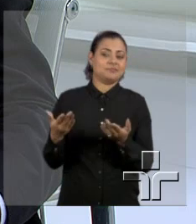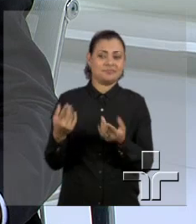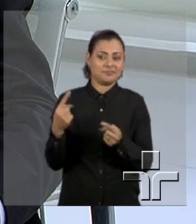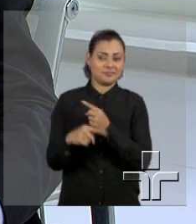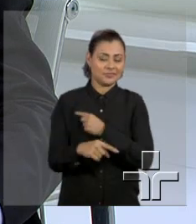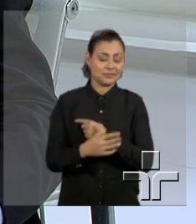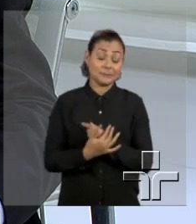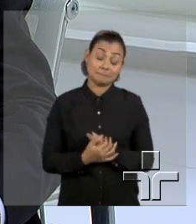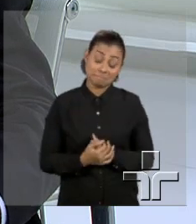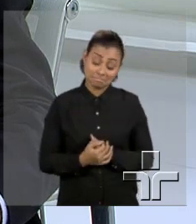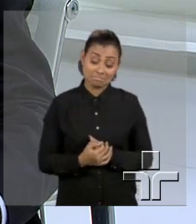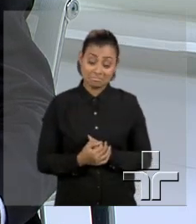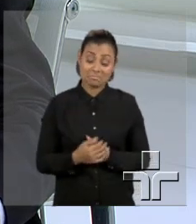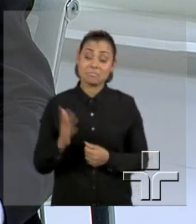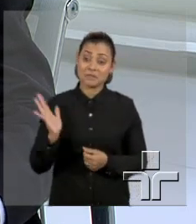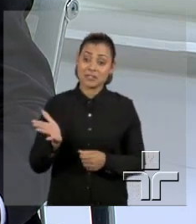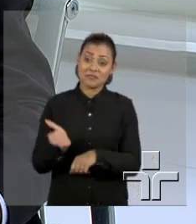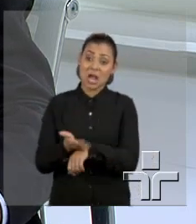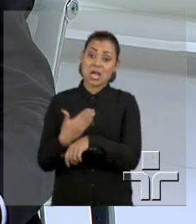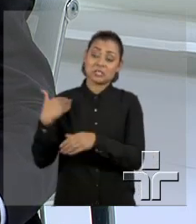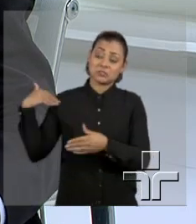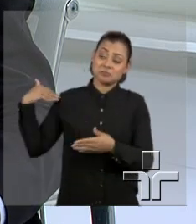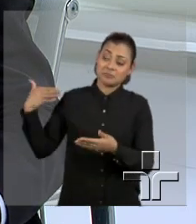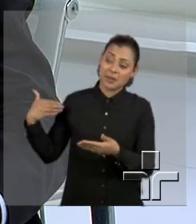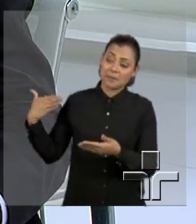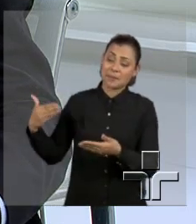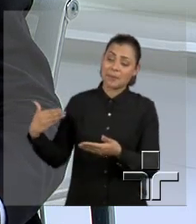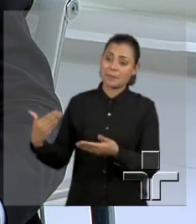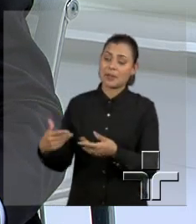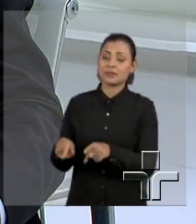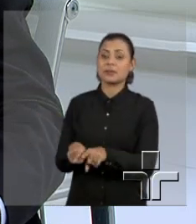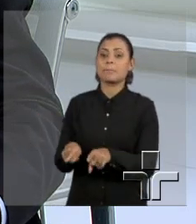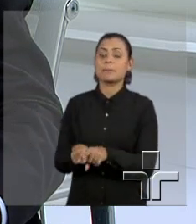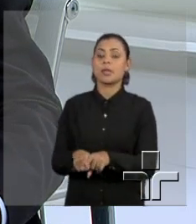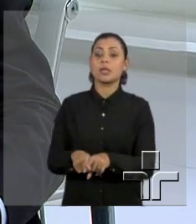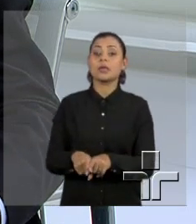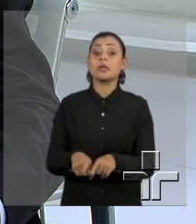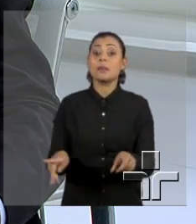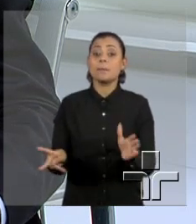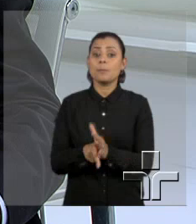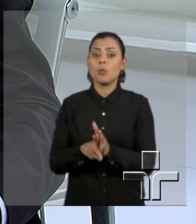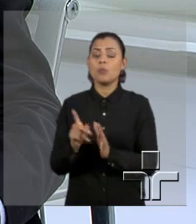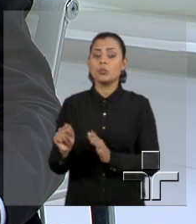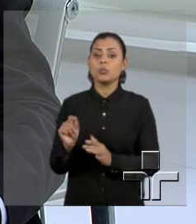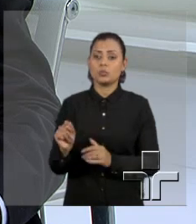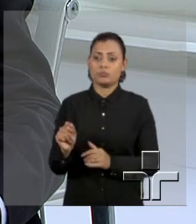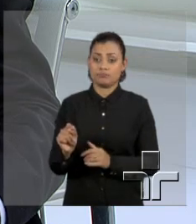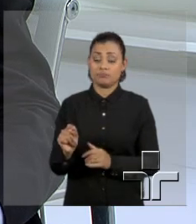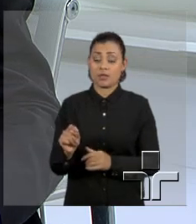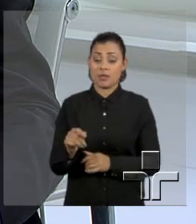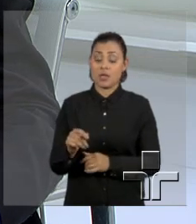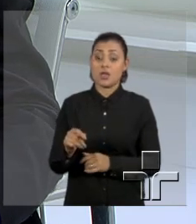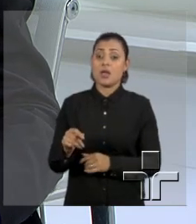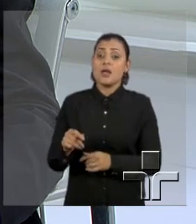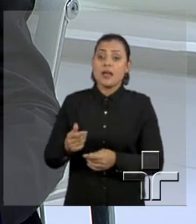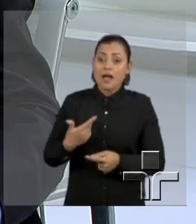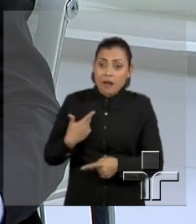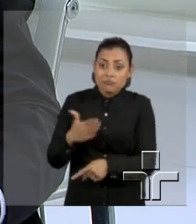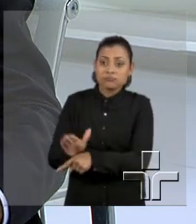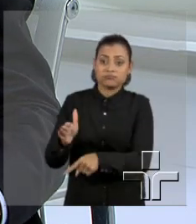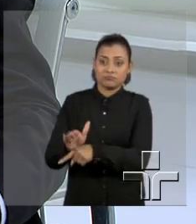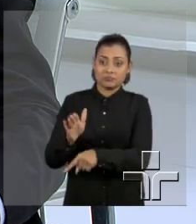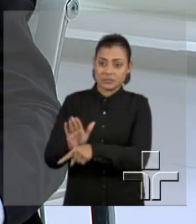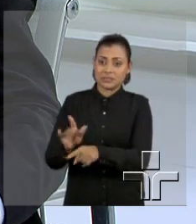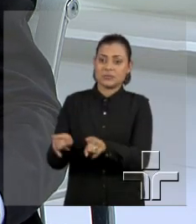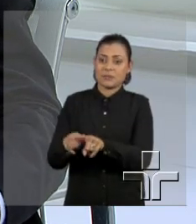e poucos dias antes o sigilo da colaboração premiada do